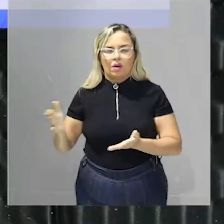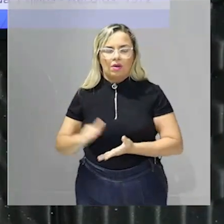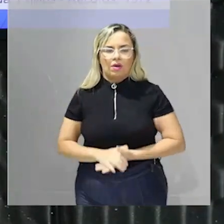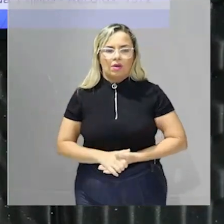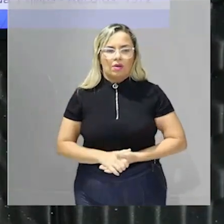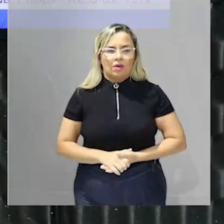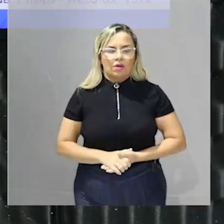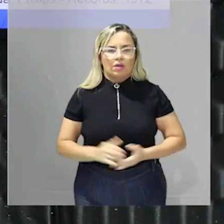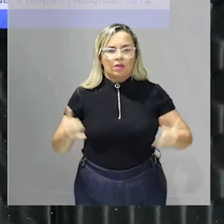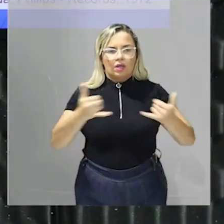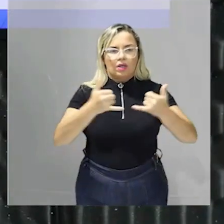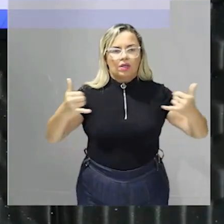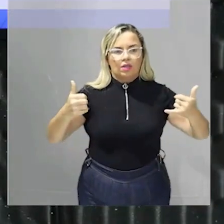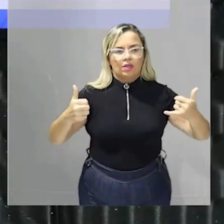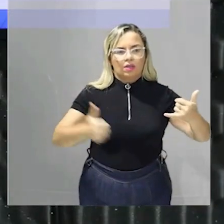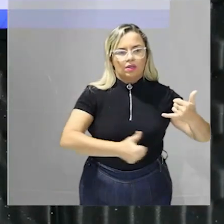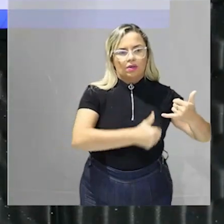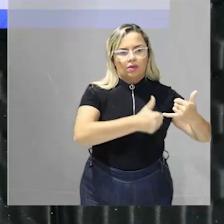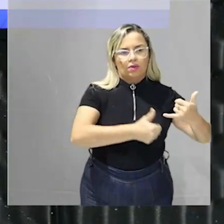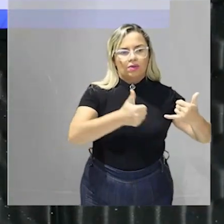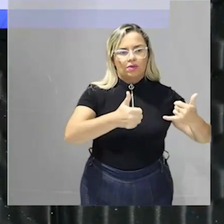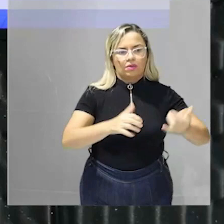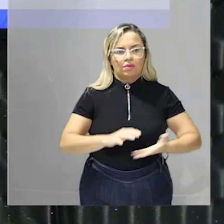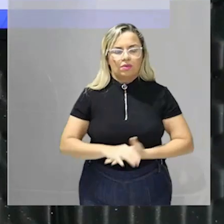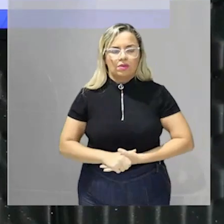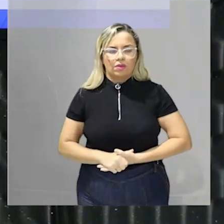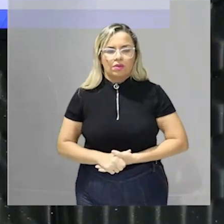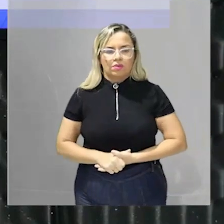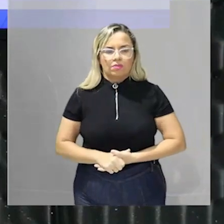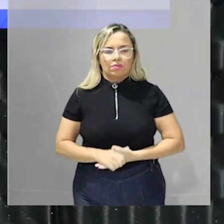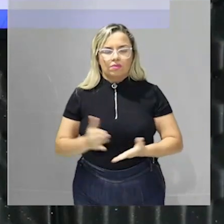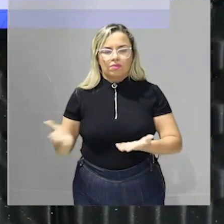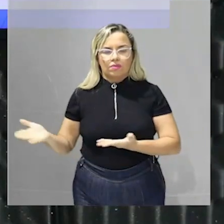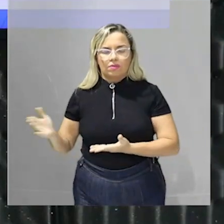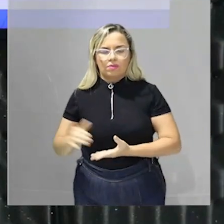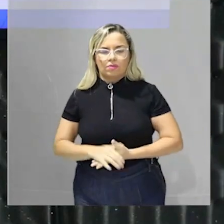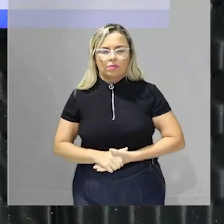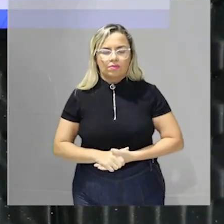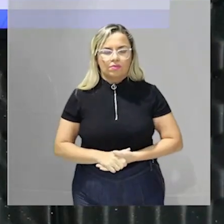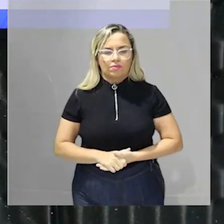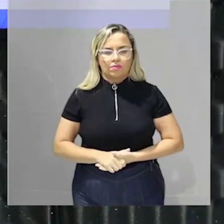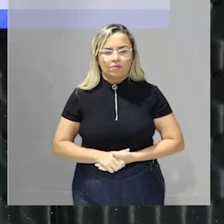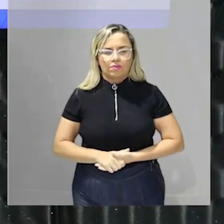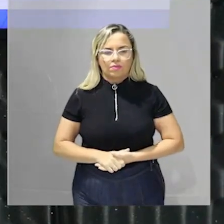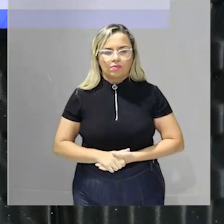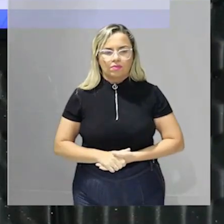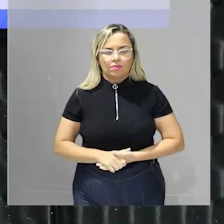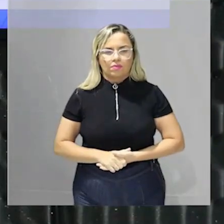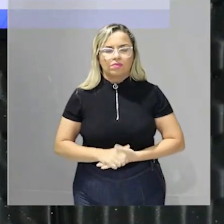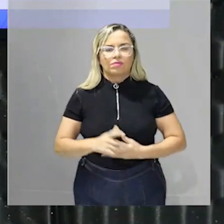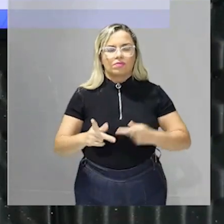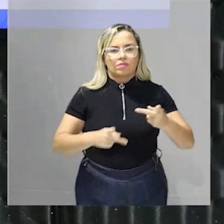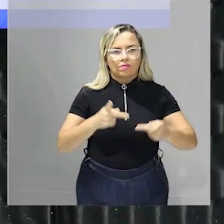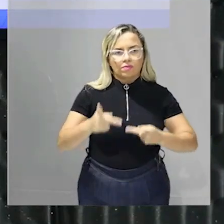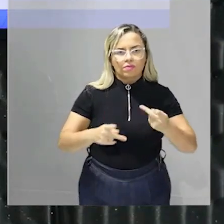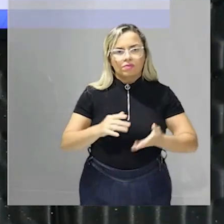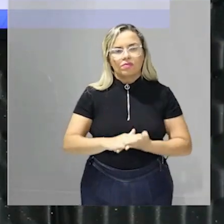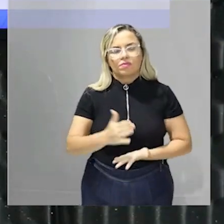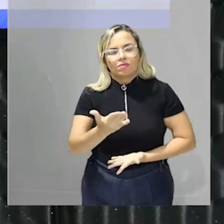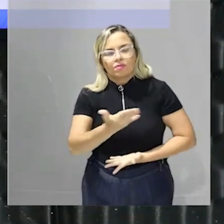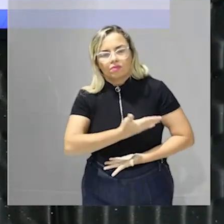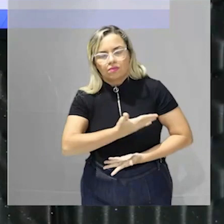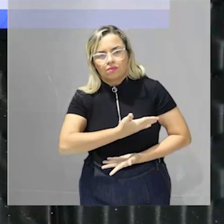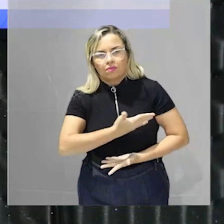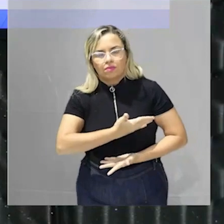Lembra que eu falei para vocês, cadê? Linha 11. Bem aqui, gente de mano caliente, aí bem que ela fala da